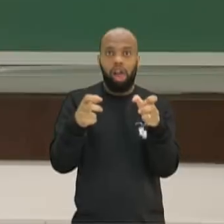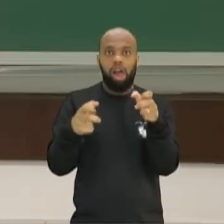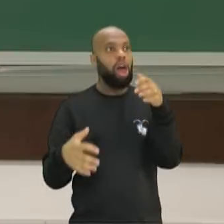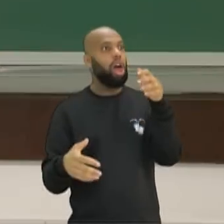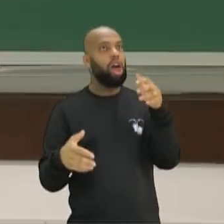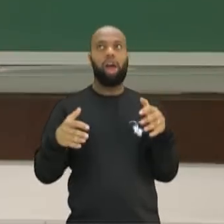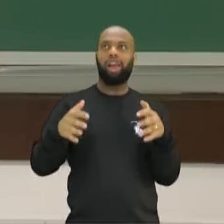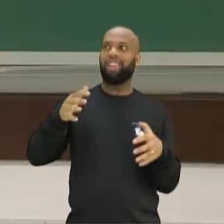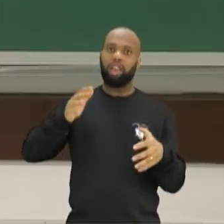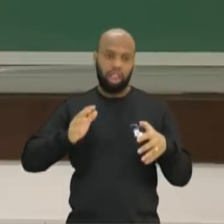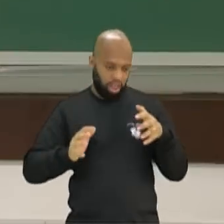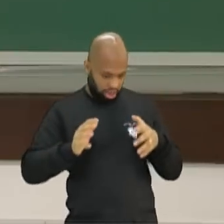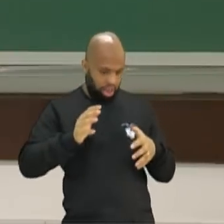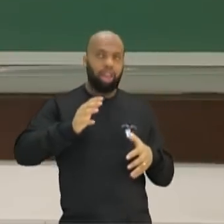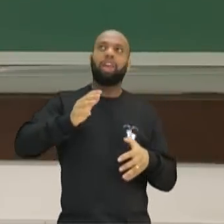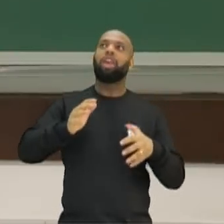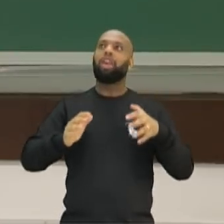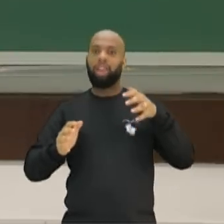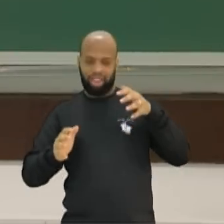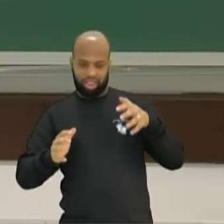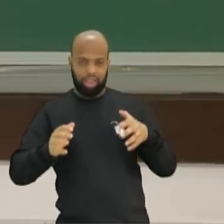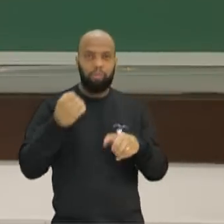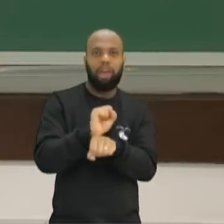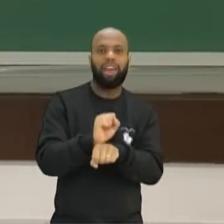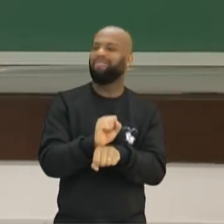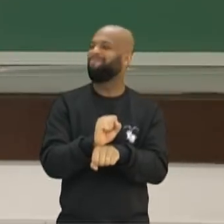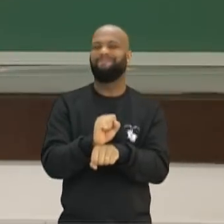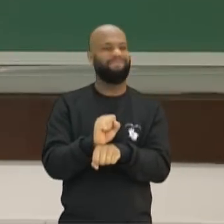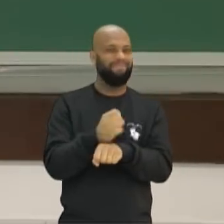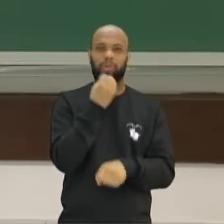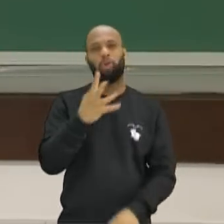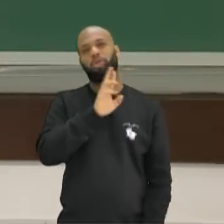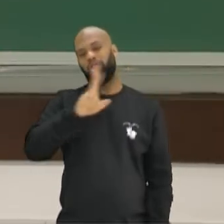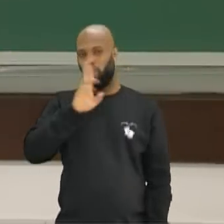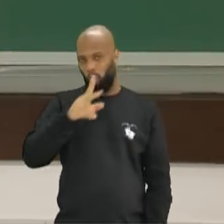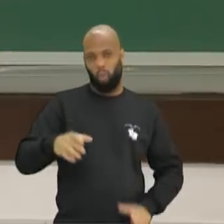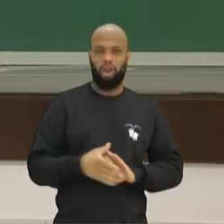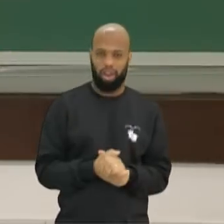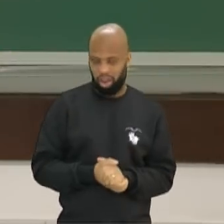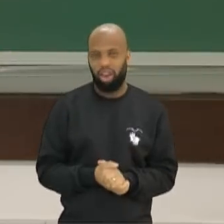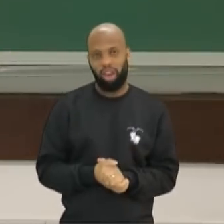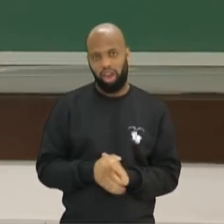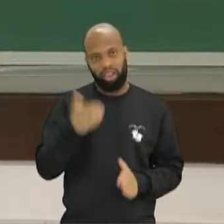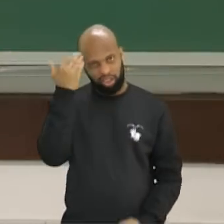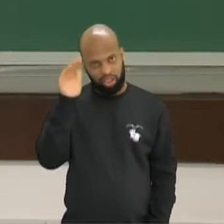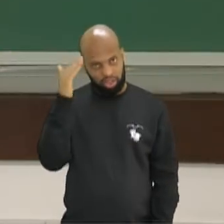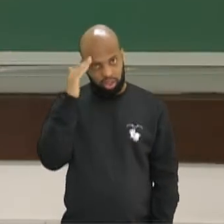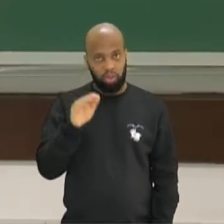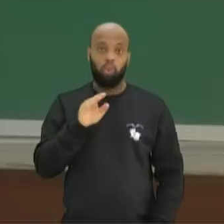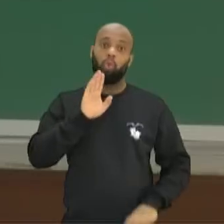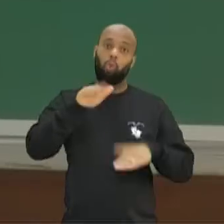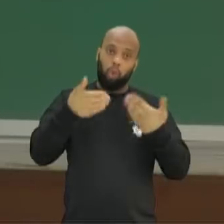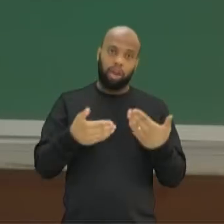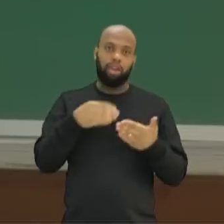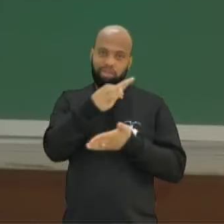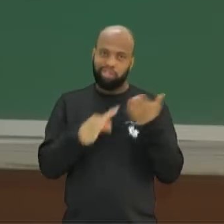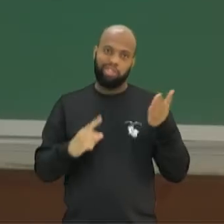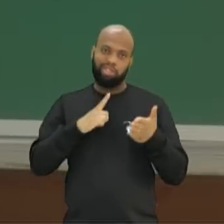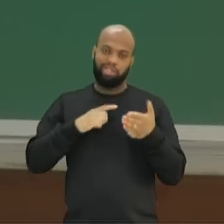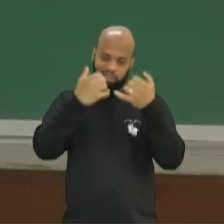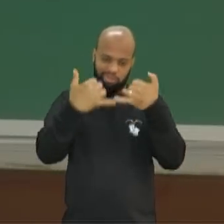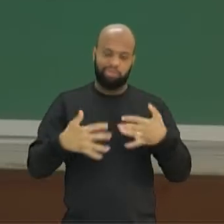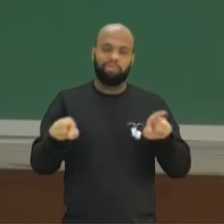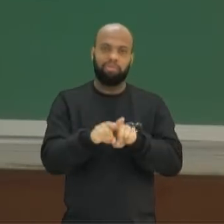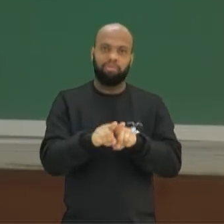alguma coisa e isso for travando ali no meio daquilo que você está fazendo, assistindo ou jogando. Então,